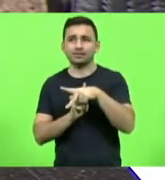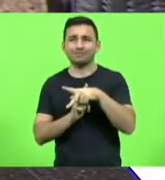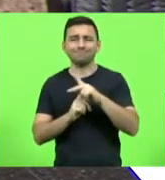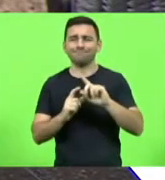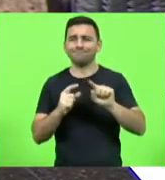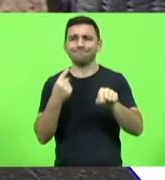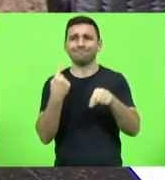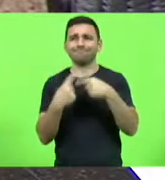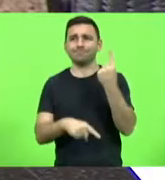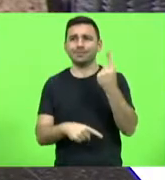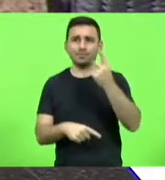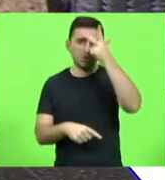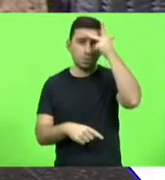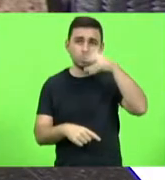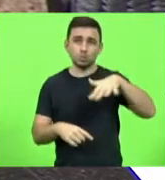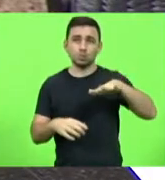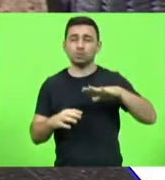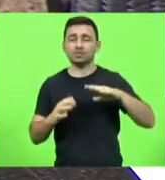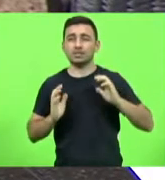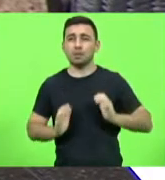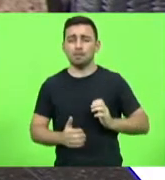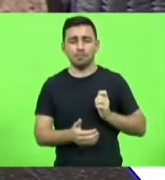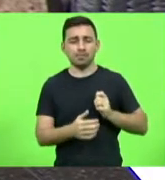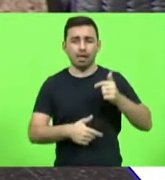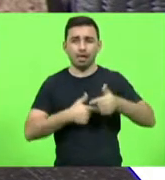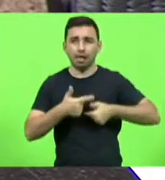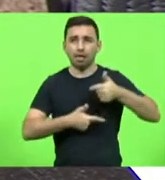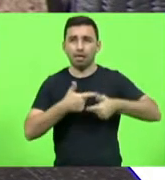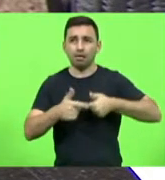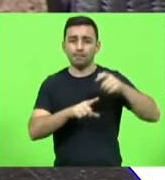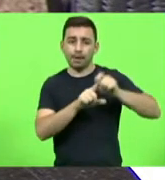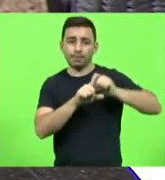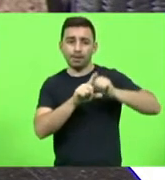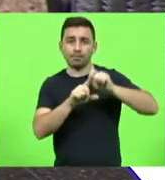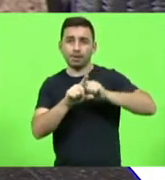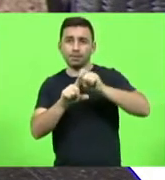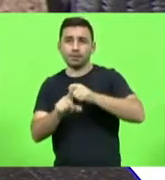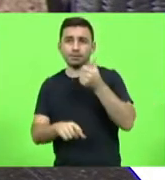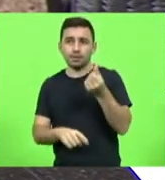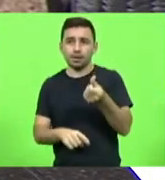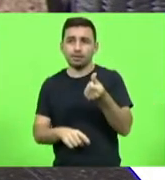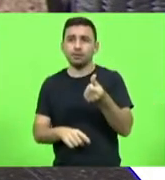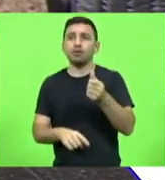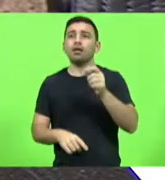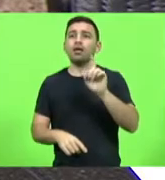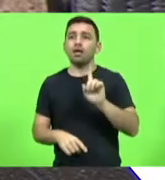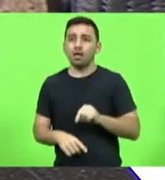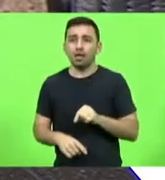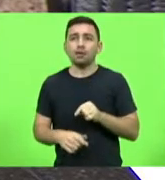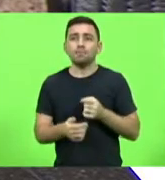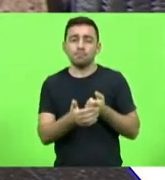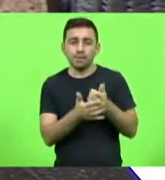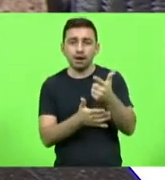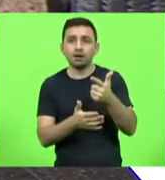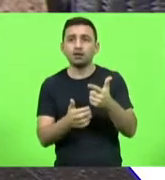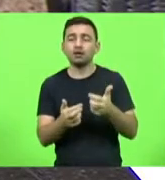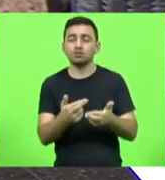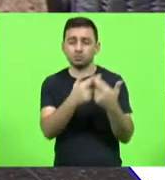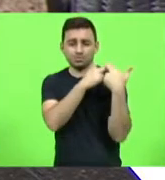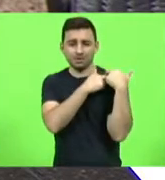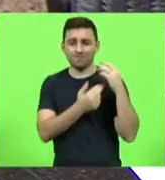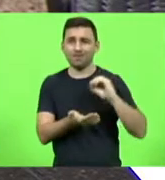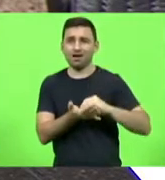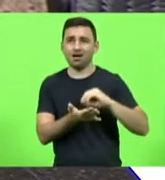fazer o pagador de impostos catarinense trabalhar 6 meses para pagar a conta da nossa irresponsabilidade,